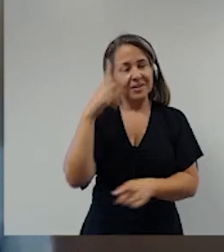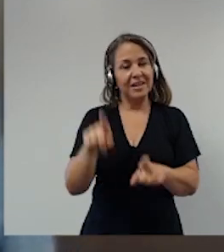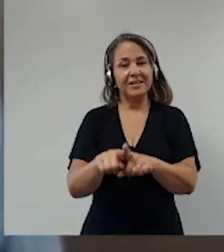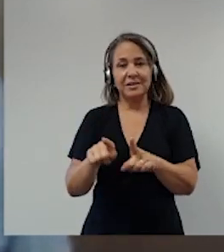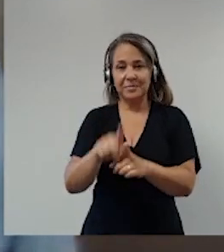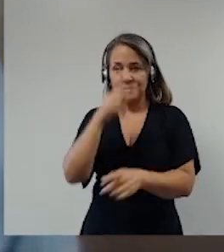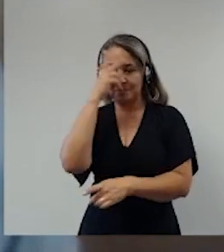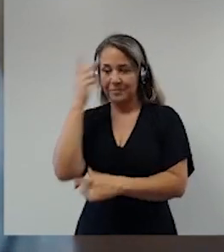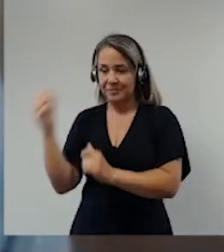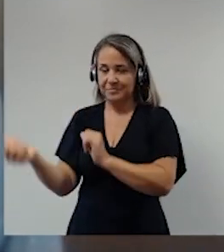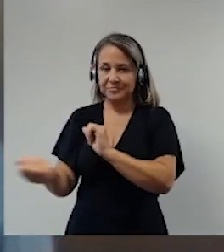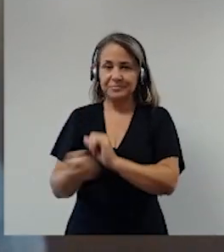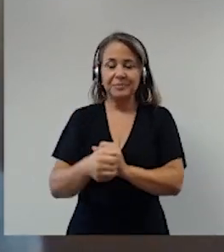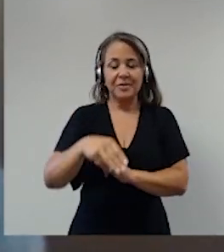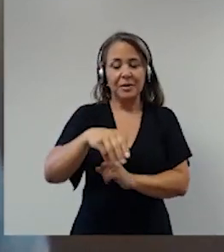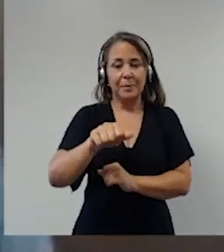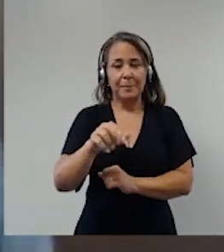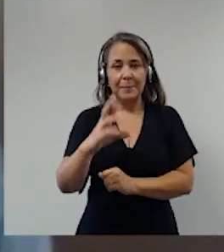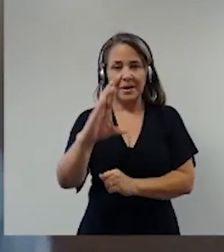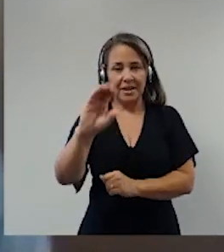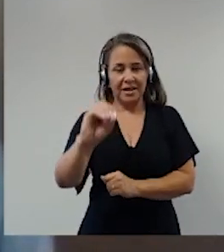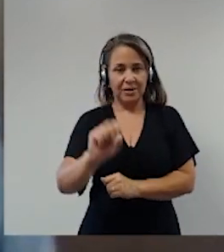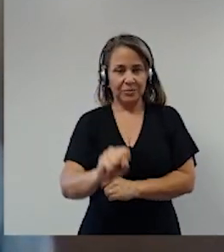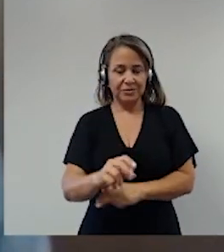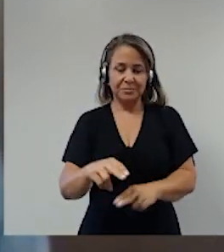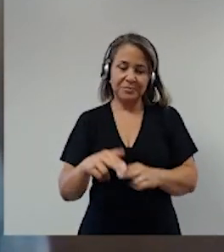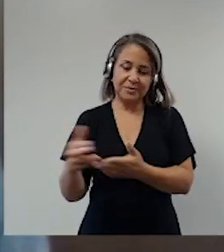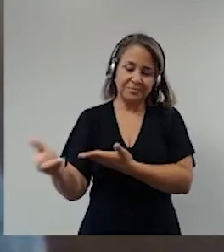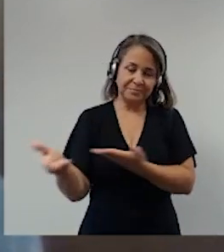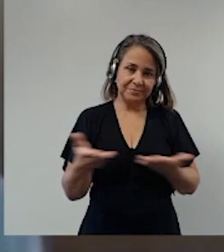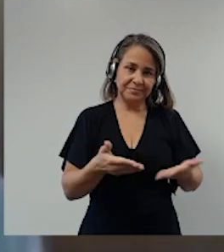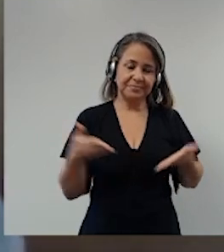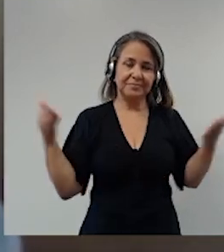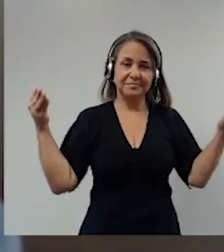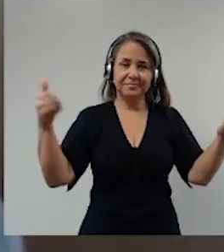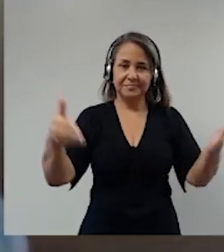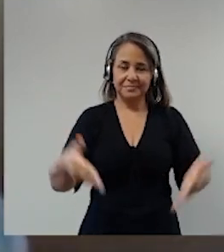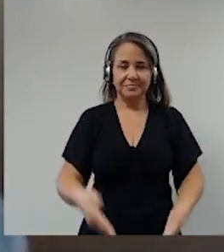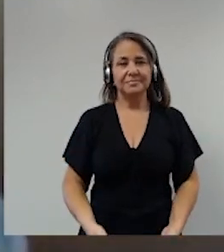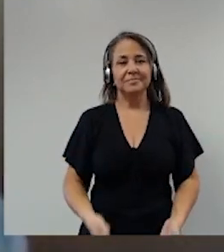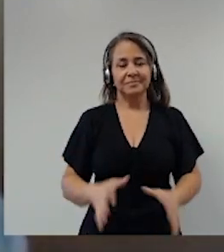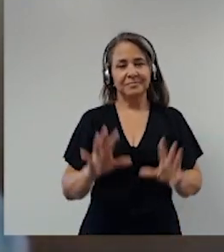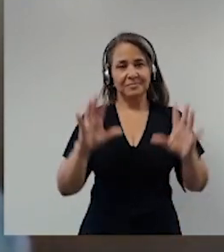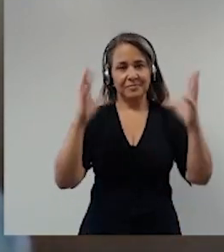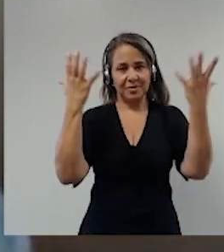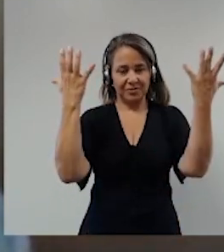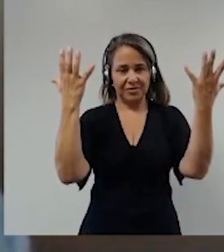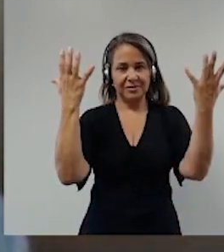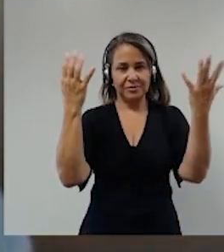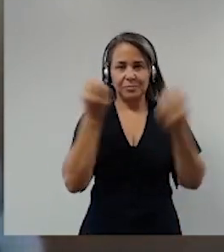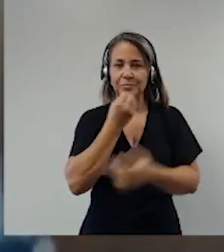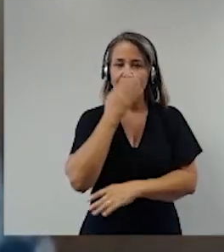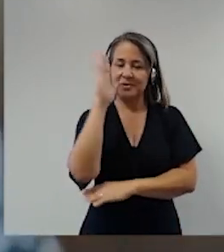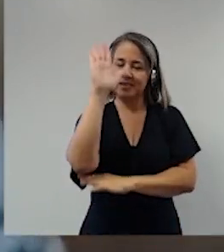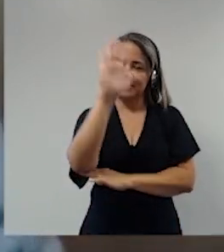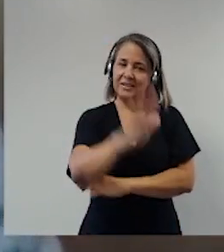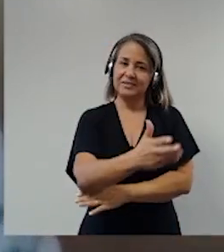membro honorífico Marcos Vinícius Furtado Coelho pelo convite de participar desse evento. Boa tarde a todos.